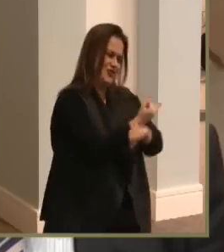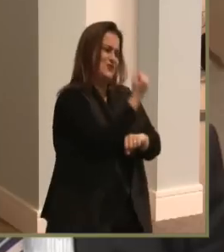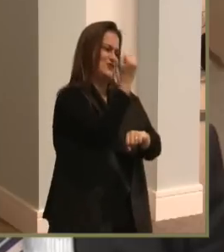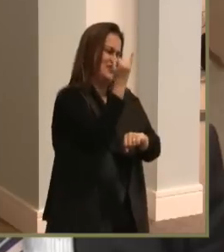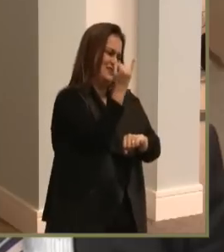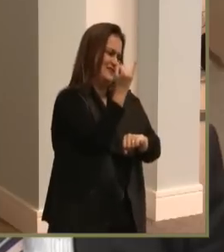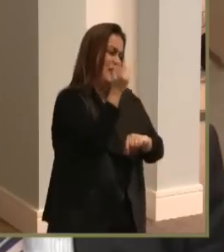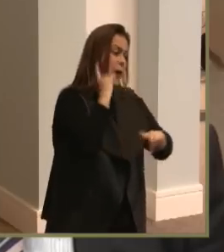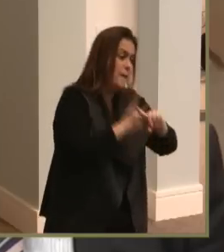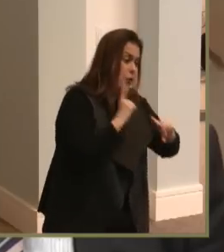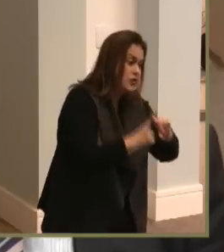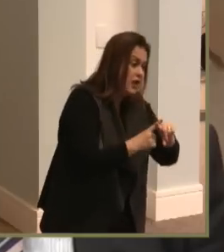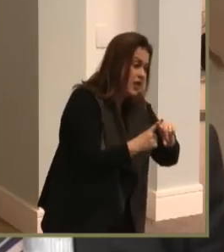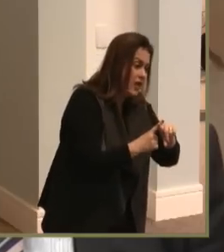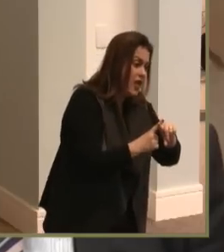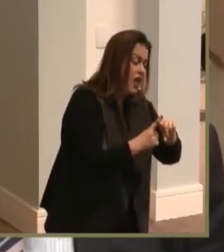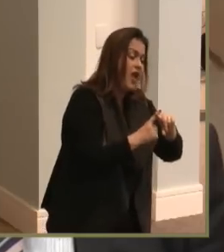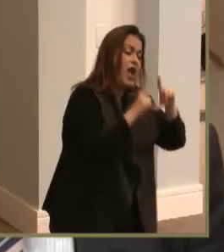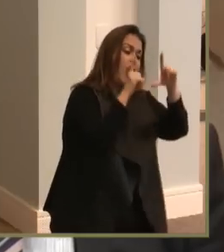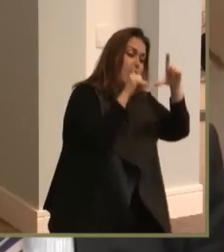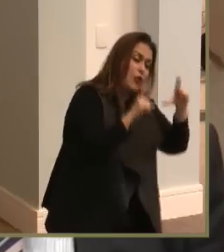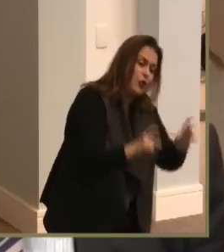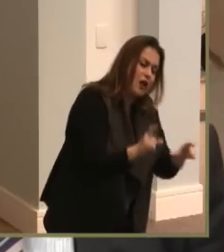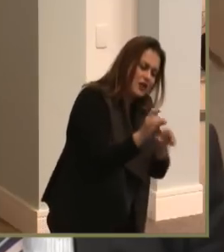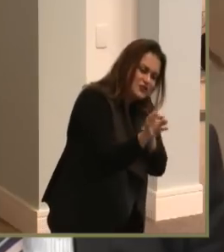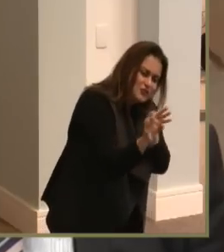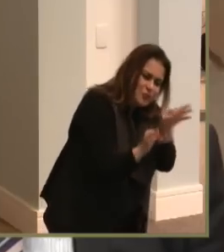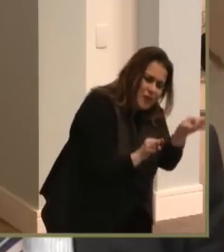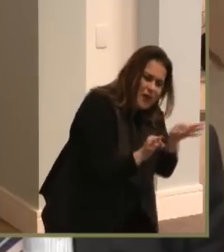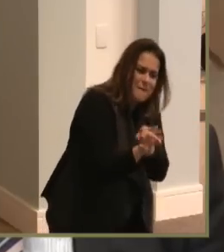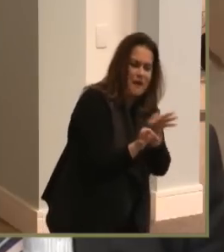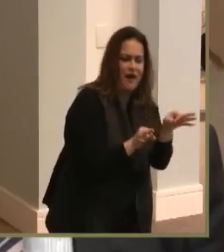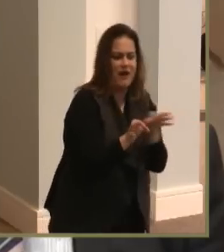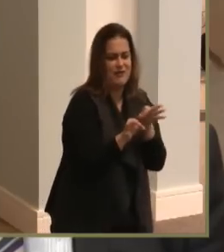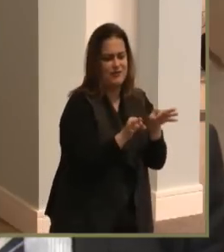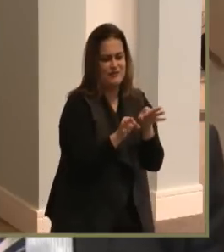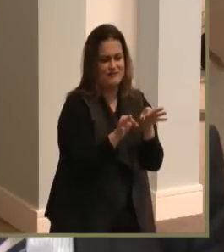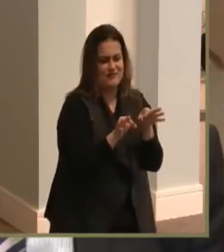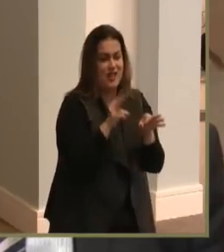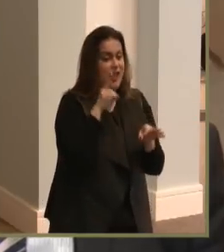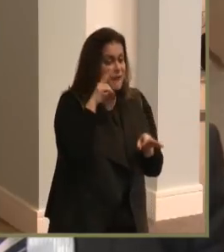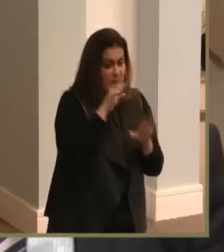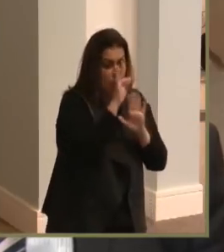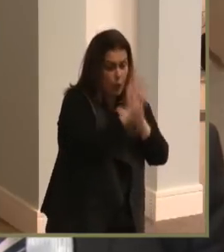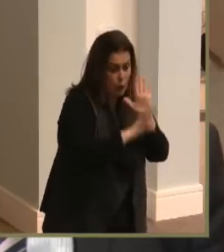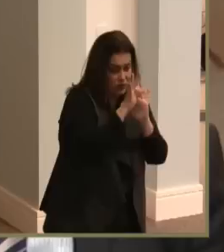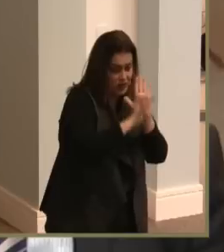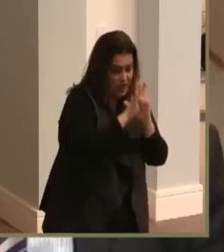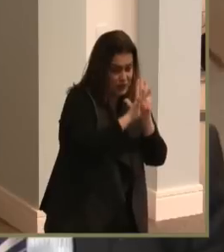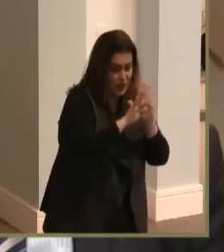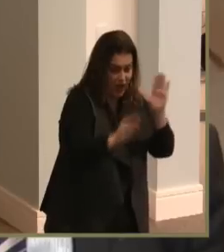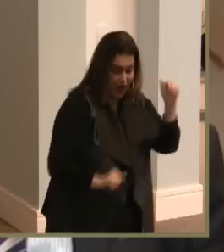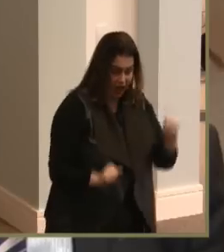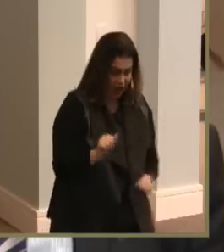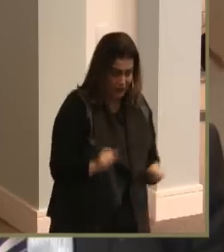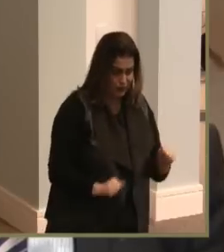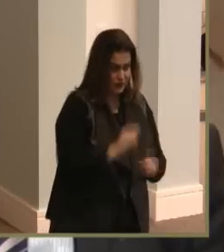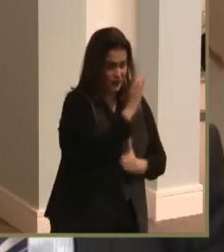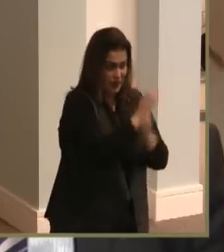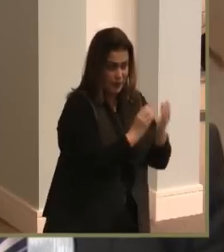quê? Porque é o lugar do preparo. Veja um texto bíblico. Atos, no capítulo